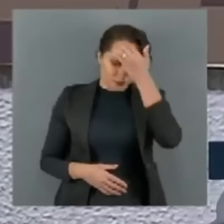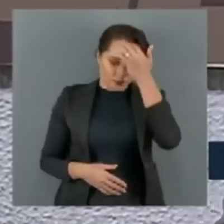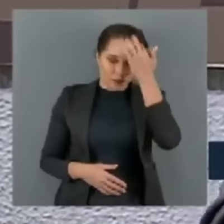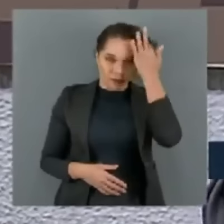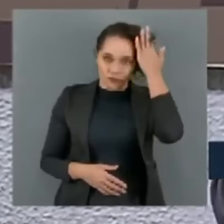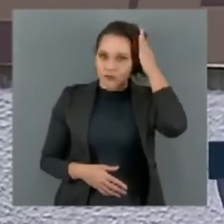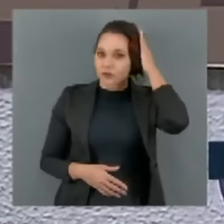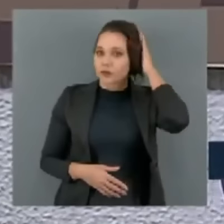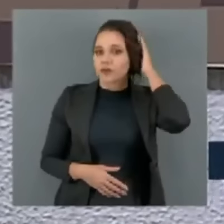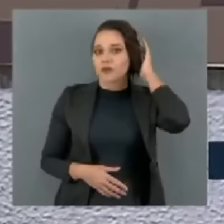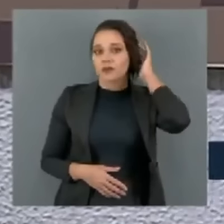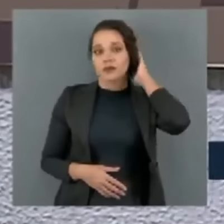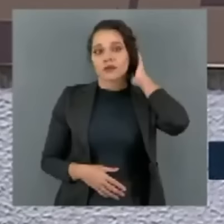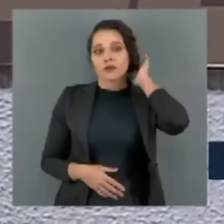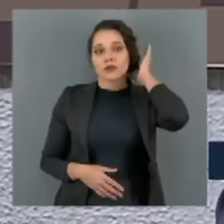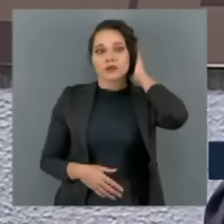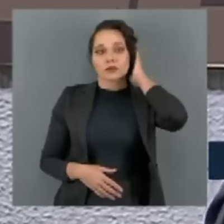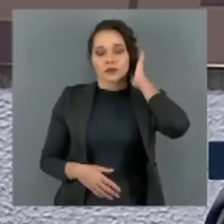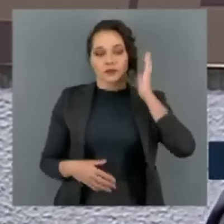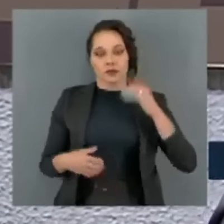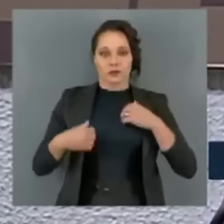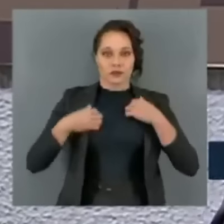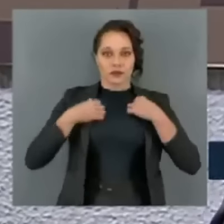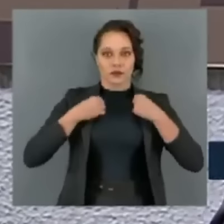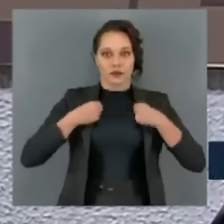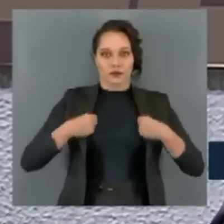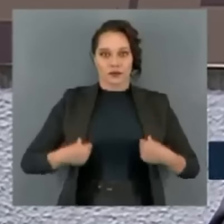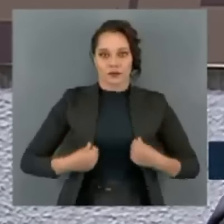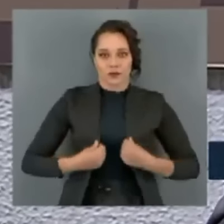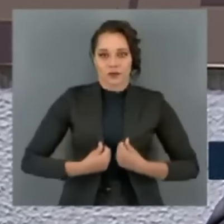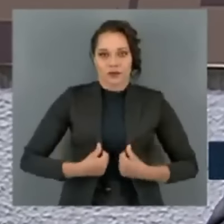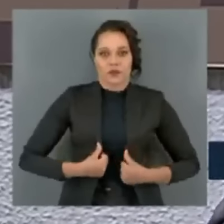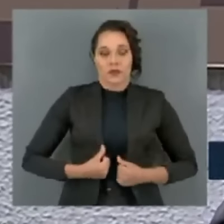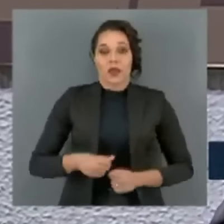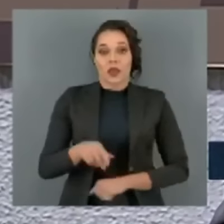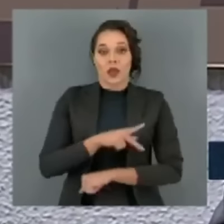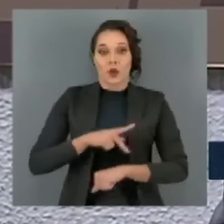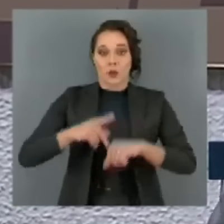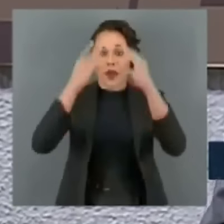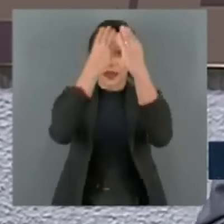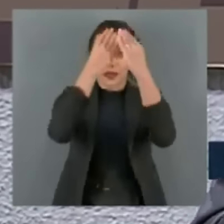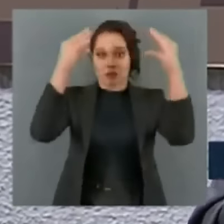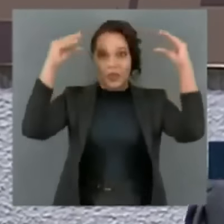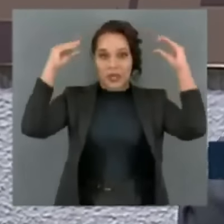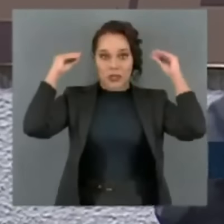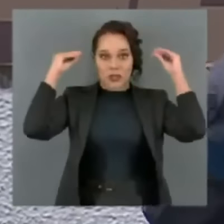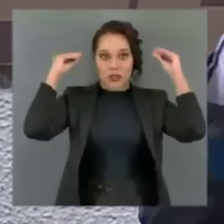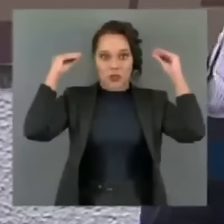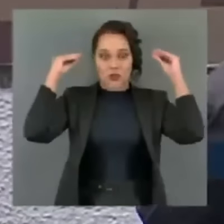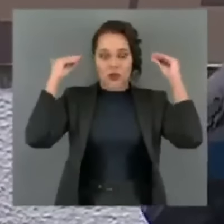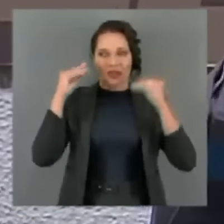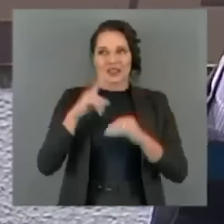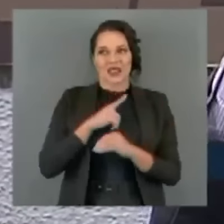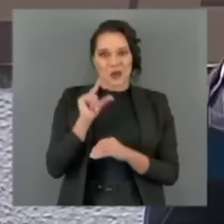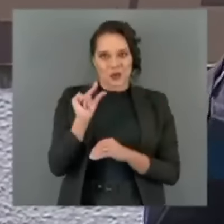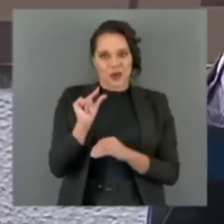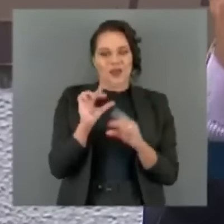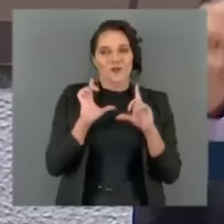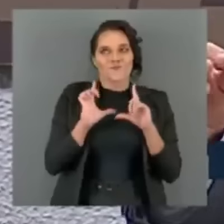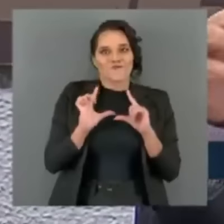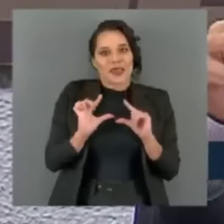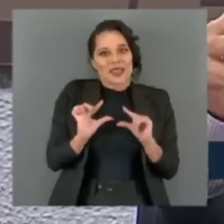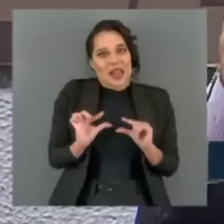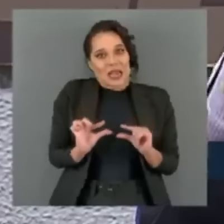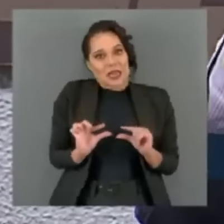O México, de fato, está um pouquinho retraído, eu acho, nesse momento. Estou dando aqui, não quero fazer nenhum julgamento sobre o